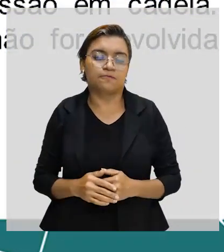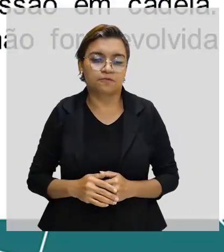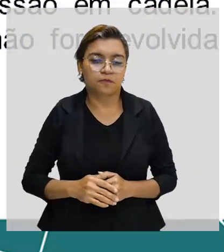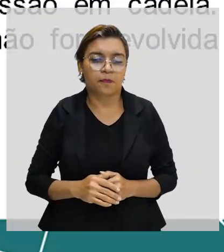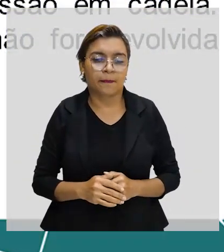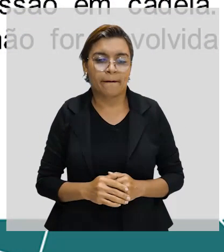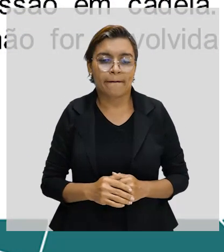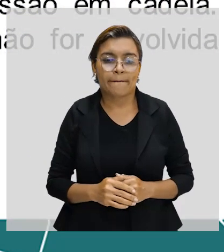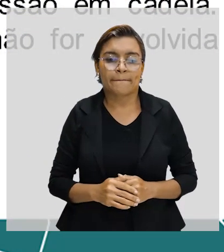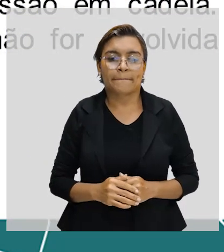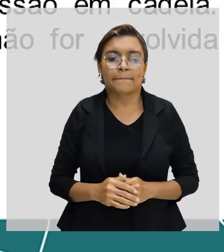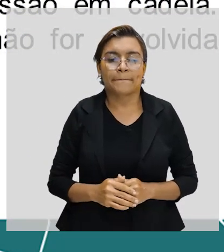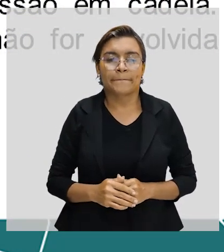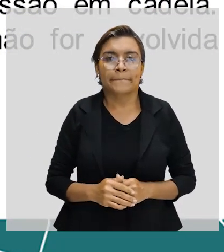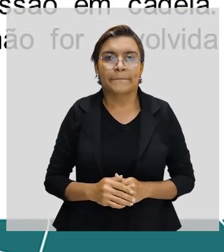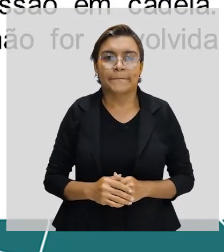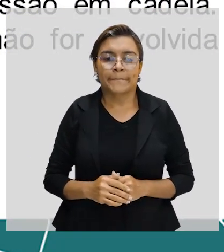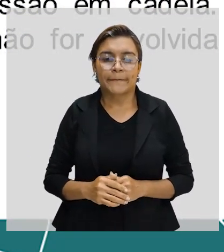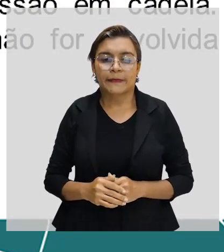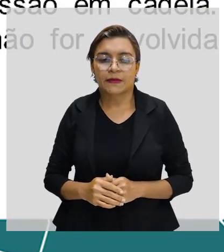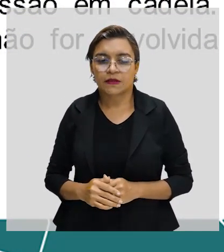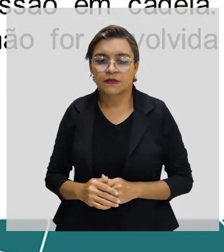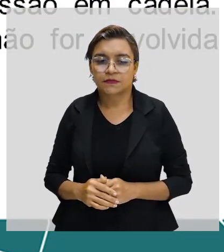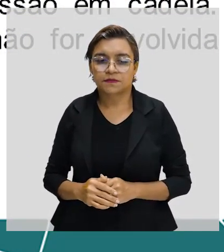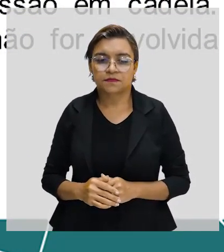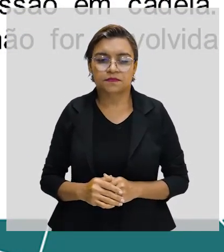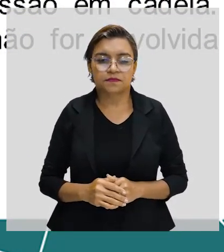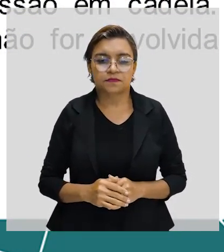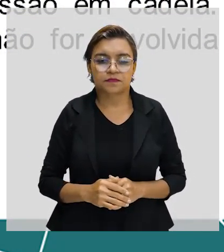Bom, se uma configuração